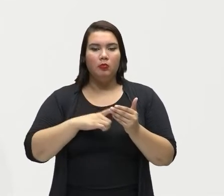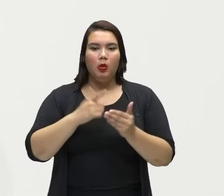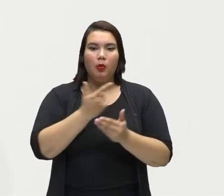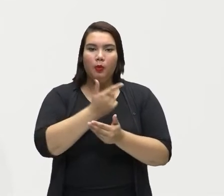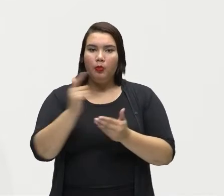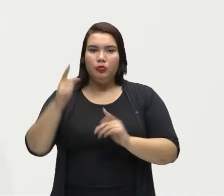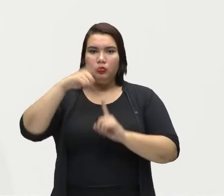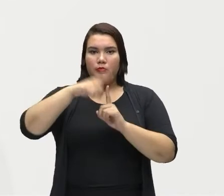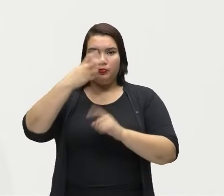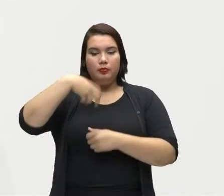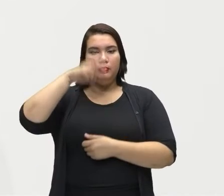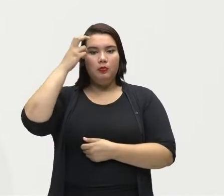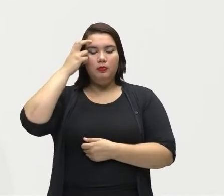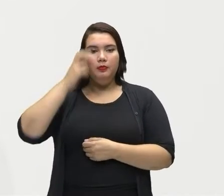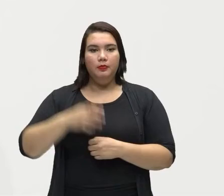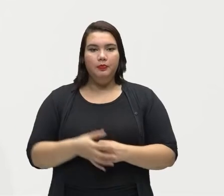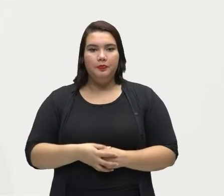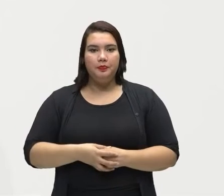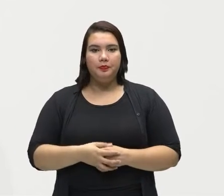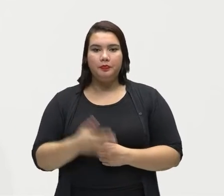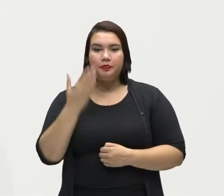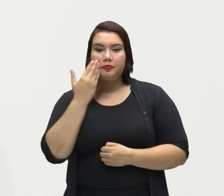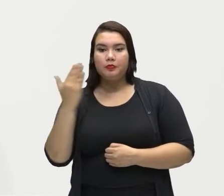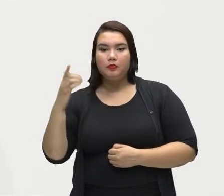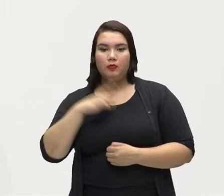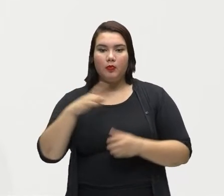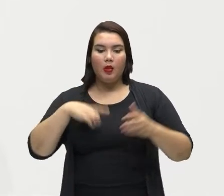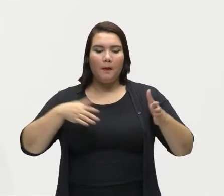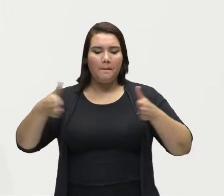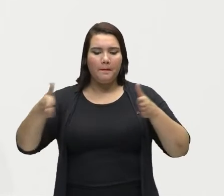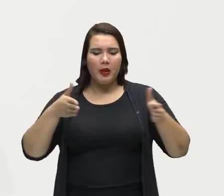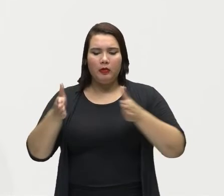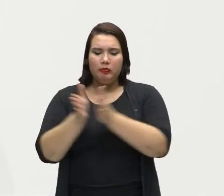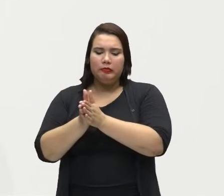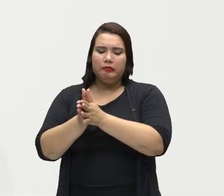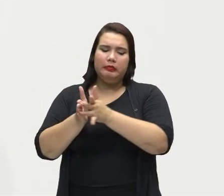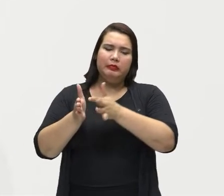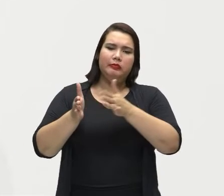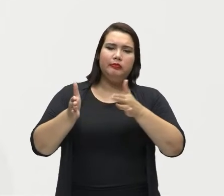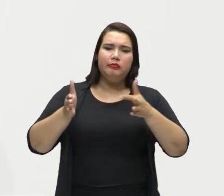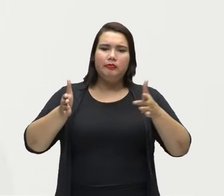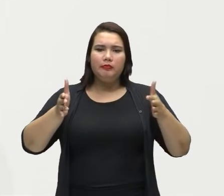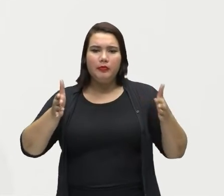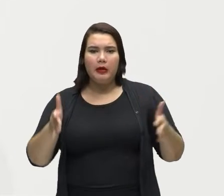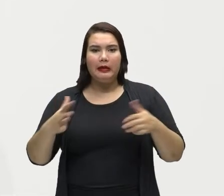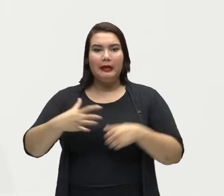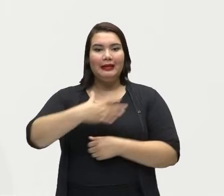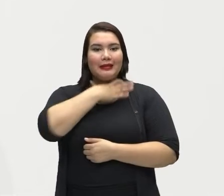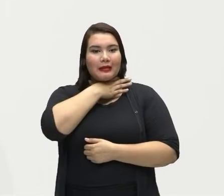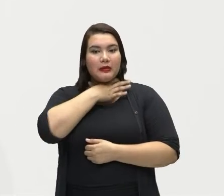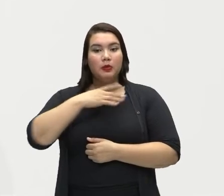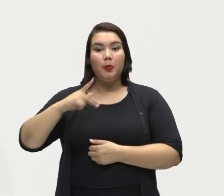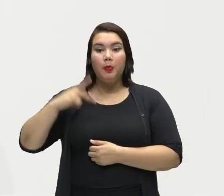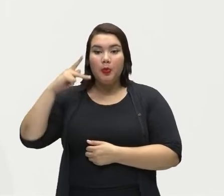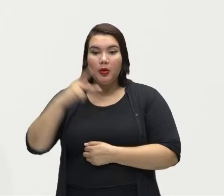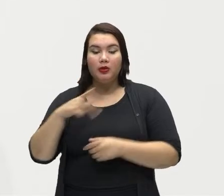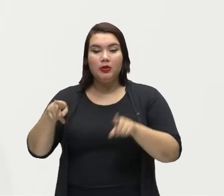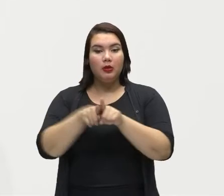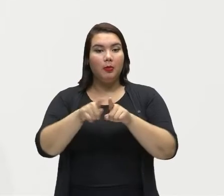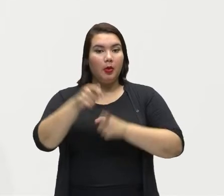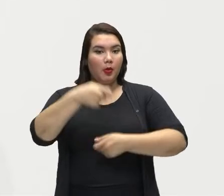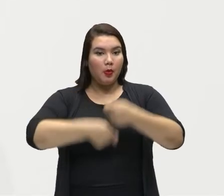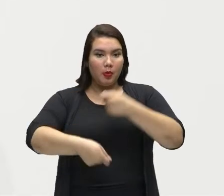islamismo. Mali enfrentaria um longo período de crise política e econômica, conseguindo se